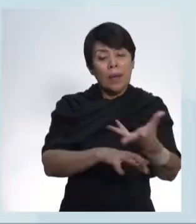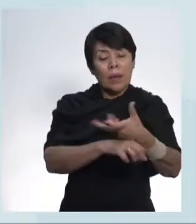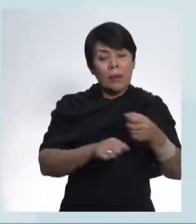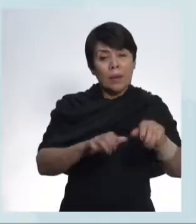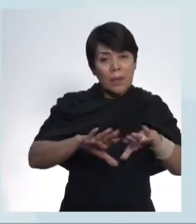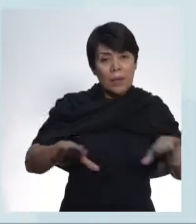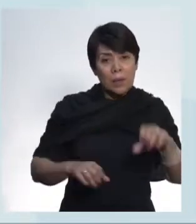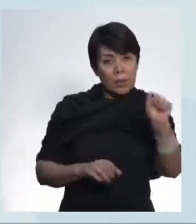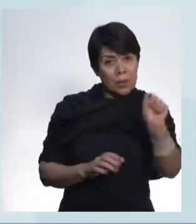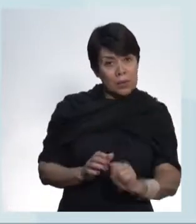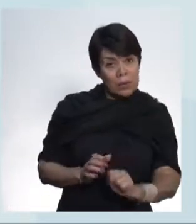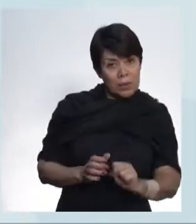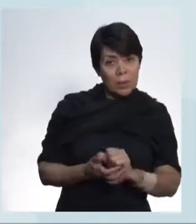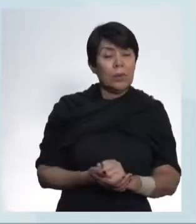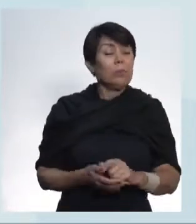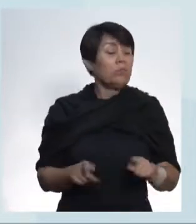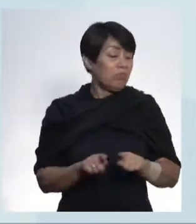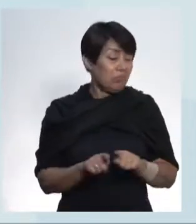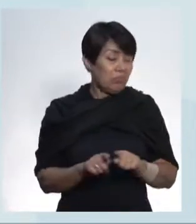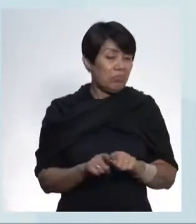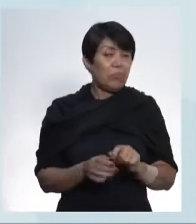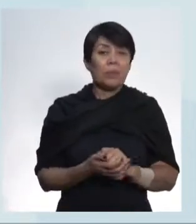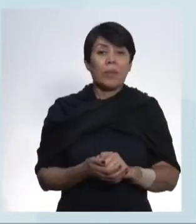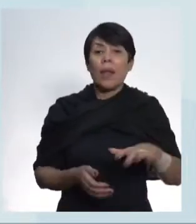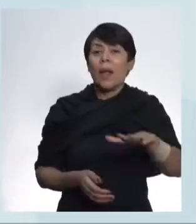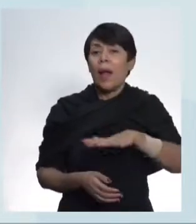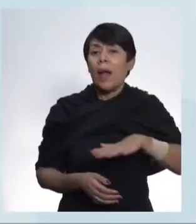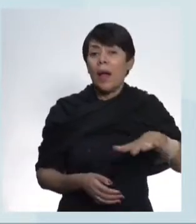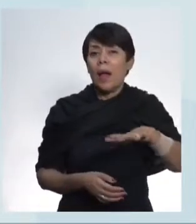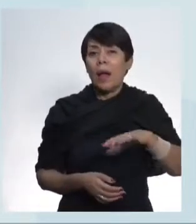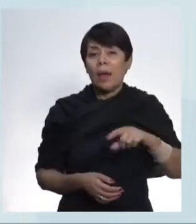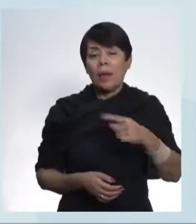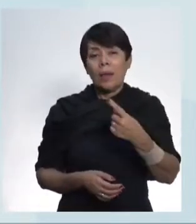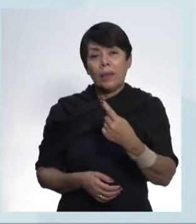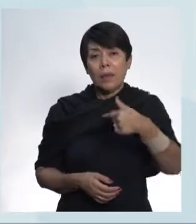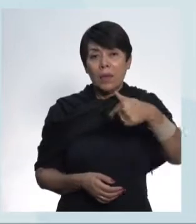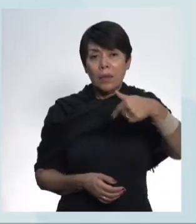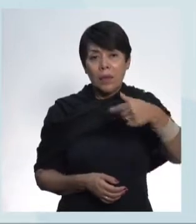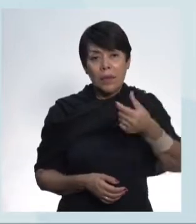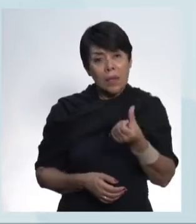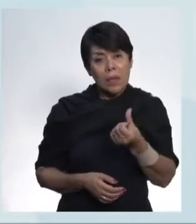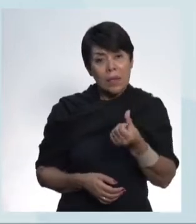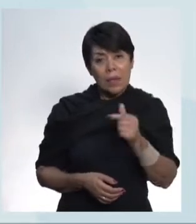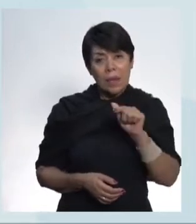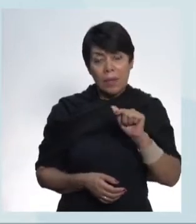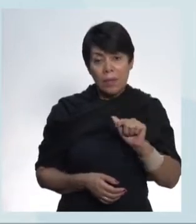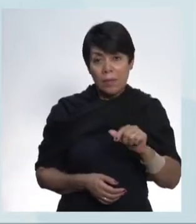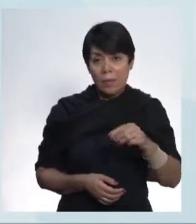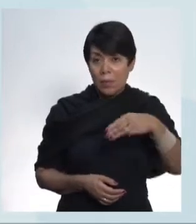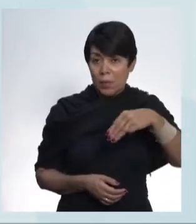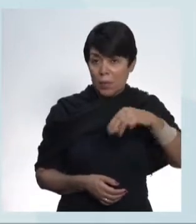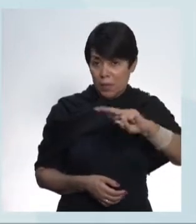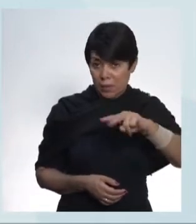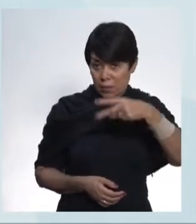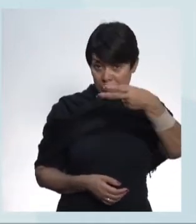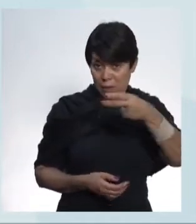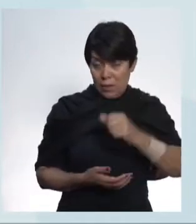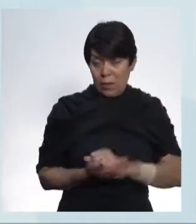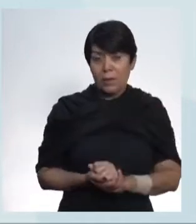Campos Sulinos. Ele ocupa uma área de 176 mil metros quadrados, ou